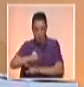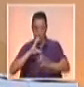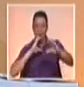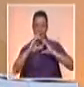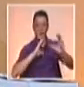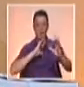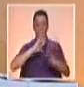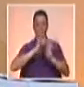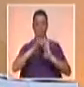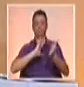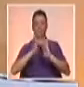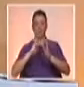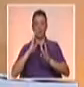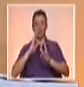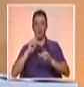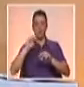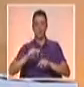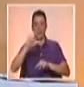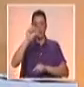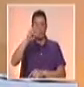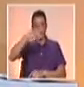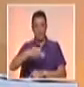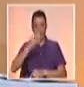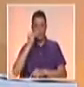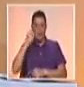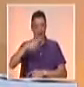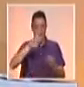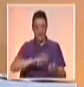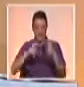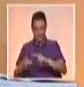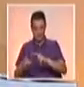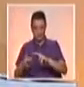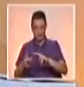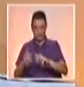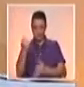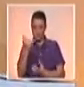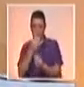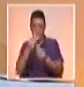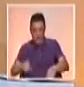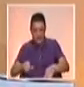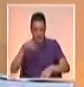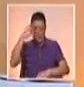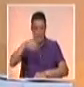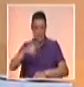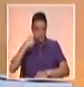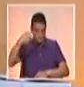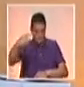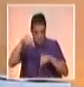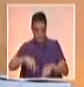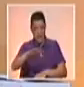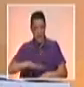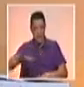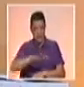comunicar através da língua gestual? Há alternativas? Os infantários, se tiverem especialistas nessa área.